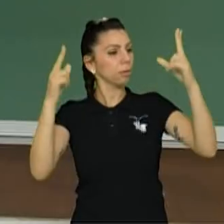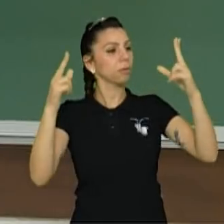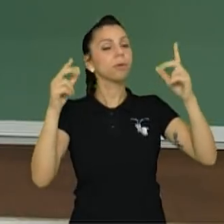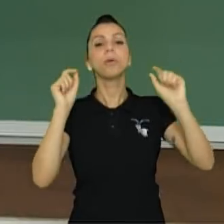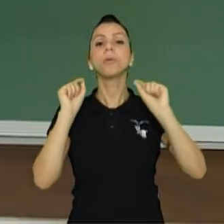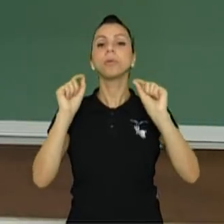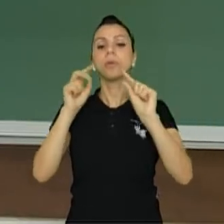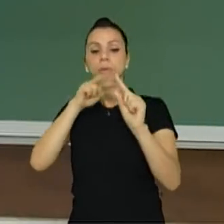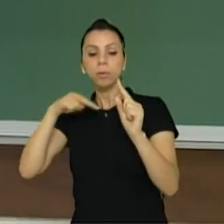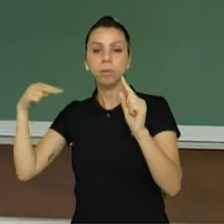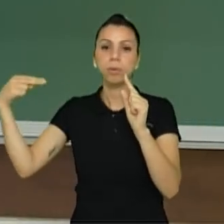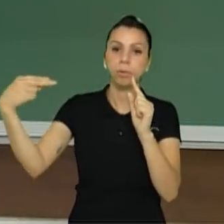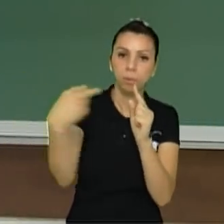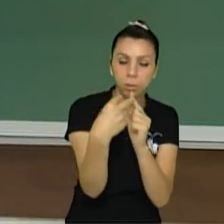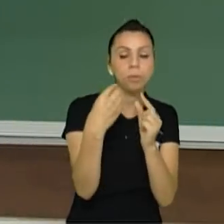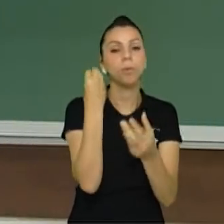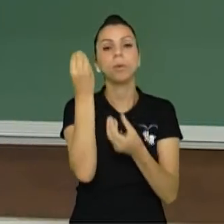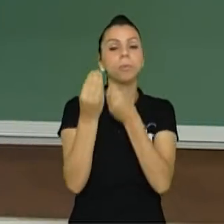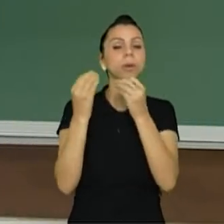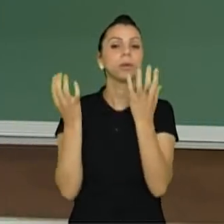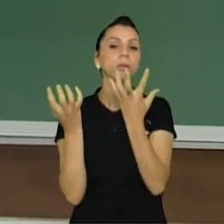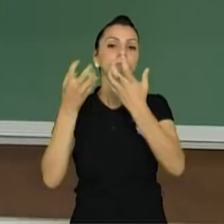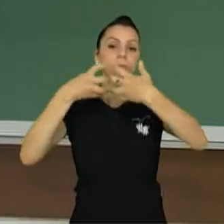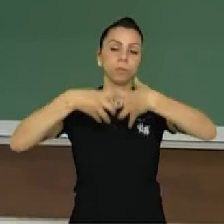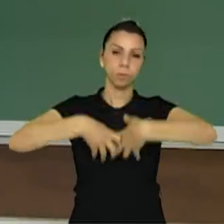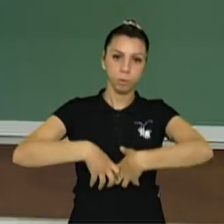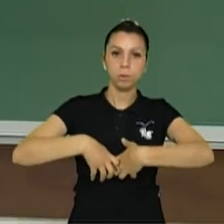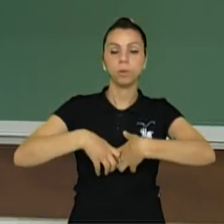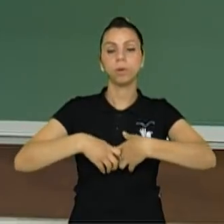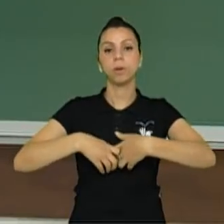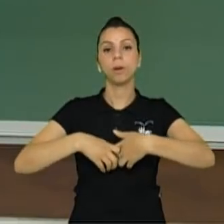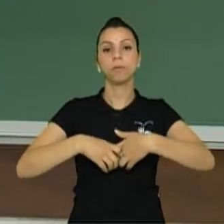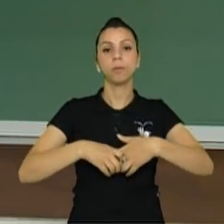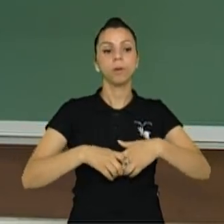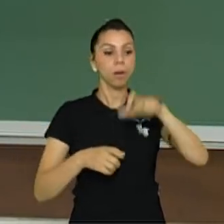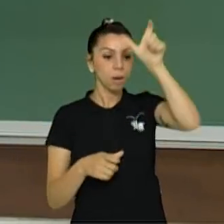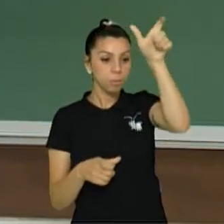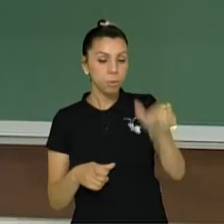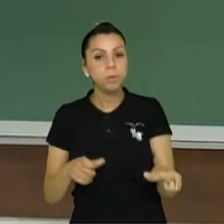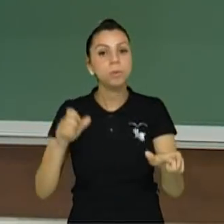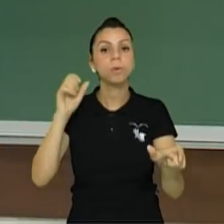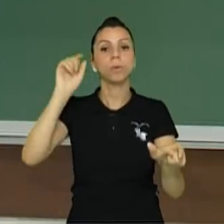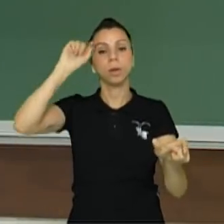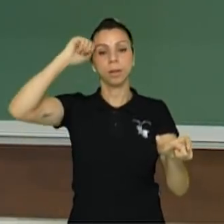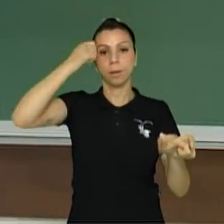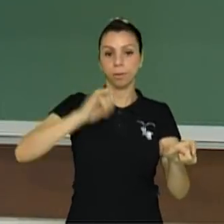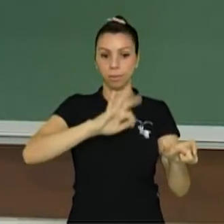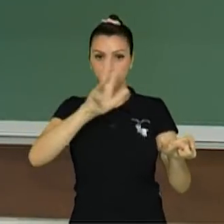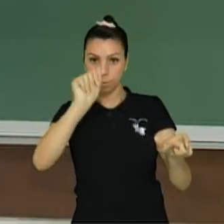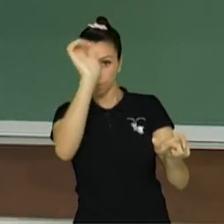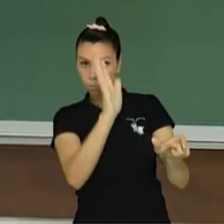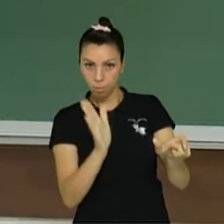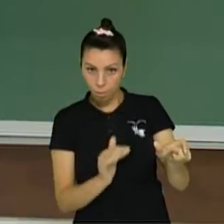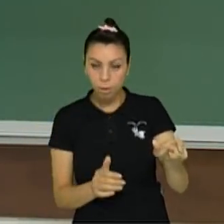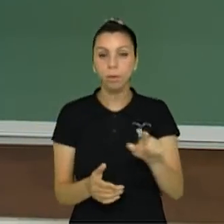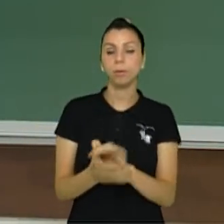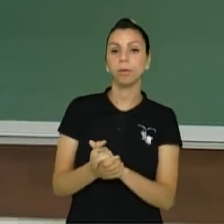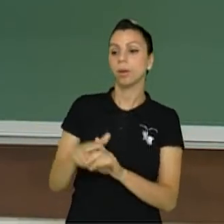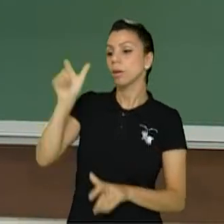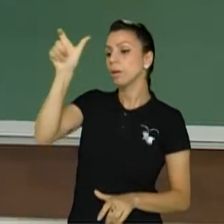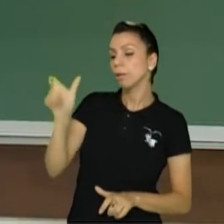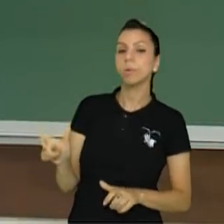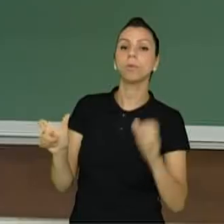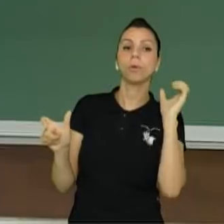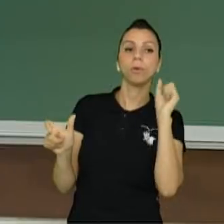do afro-brasileiro sobre o branco naquela época, tá? Esses questionamentos são importantes. E a